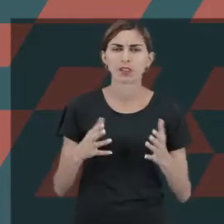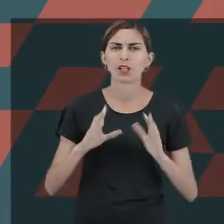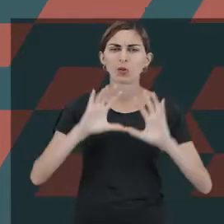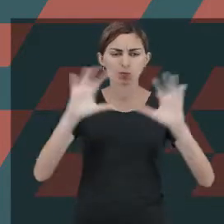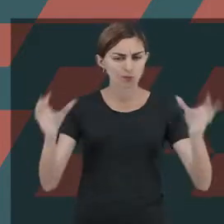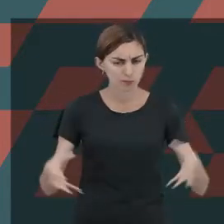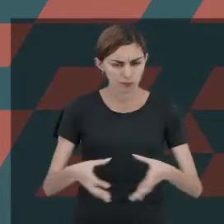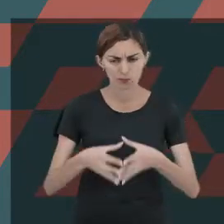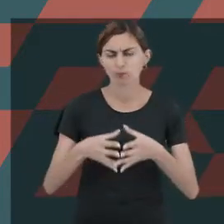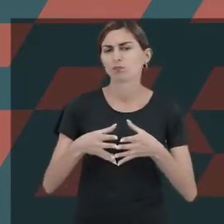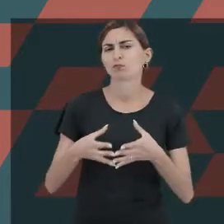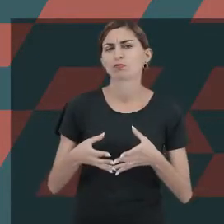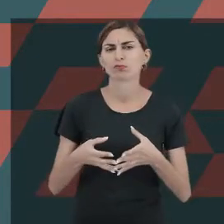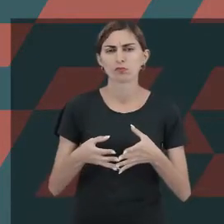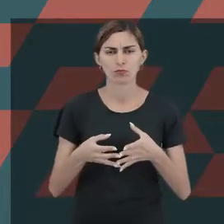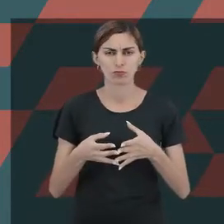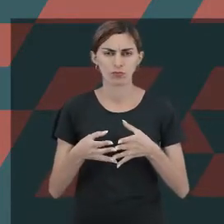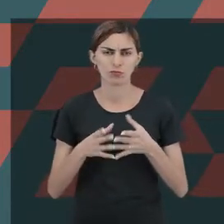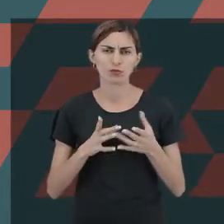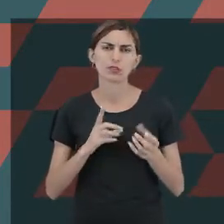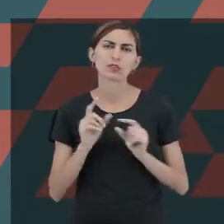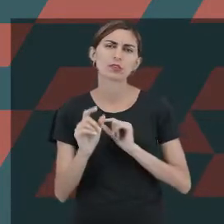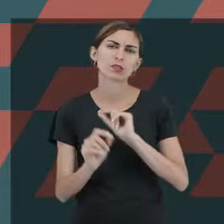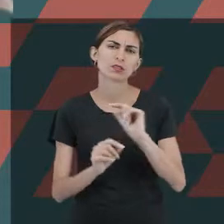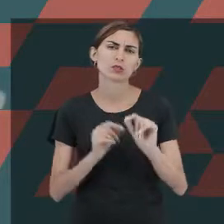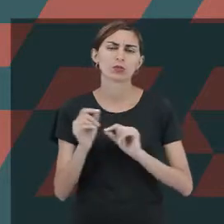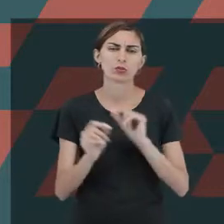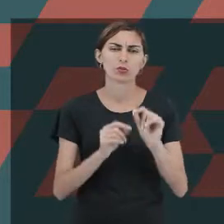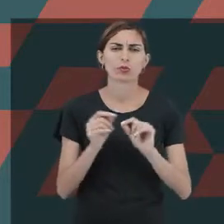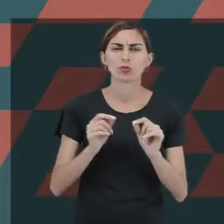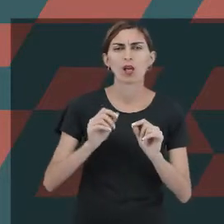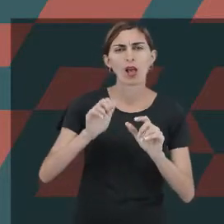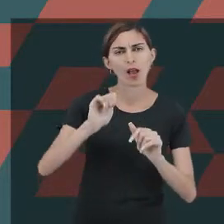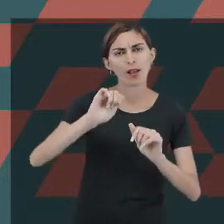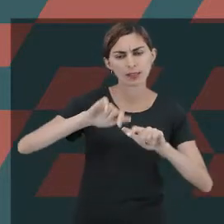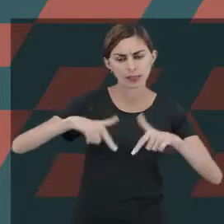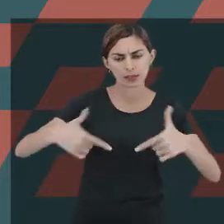orientados, né? Então, são um conjunto